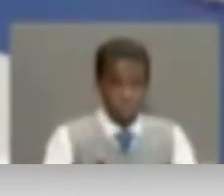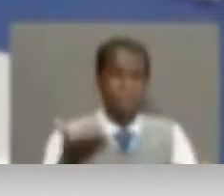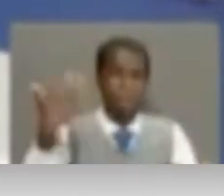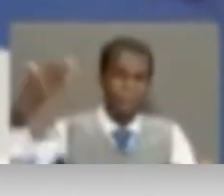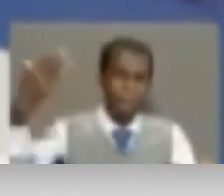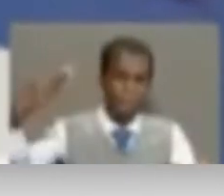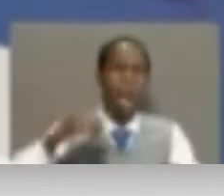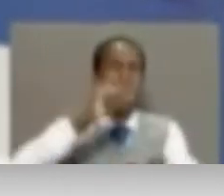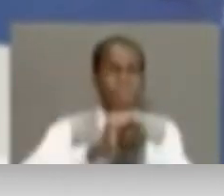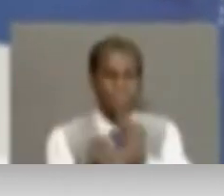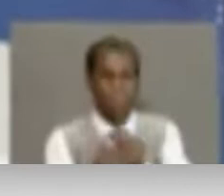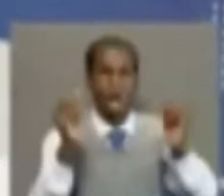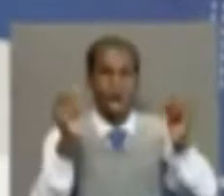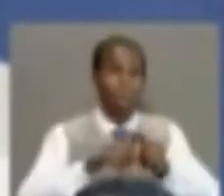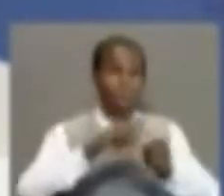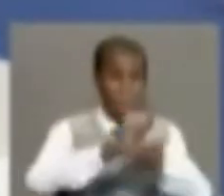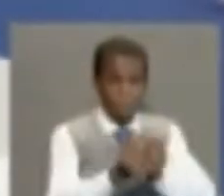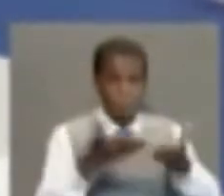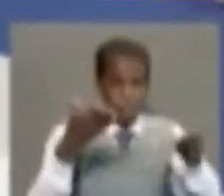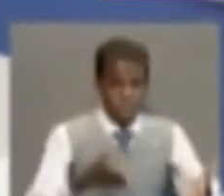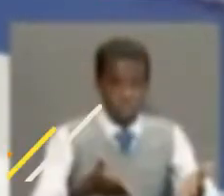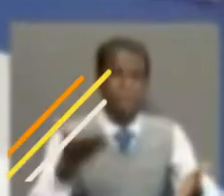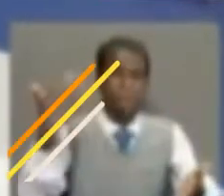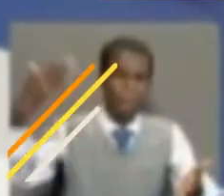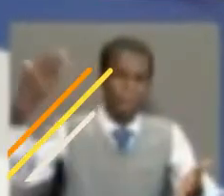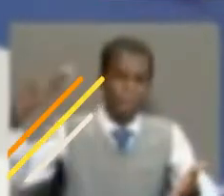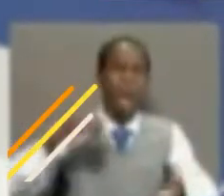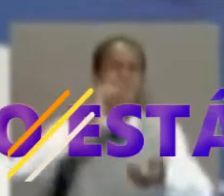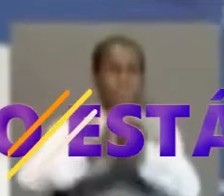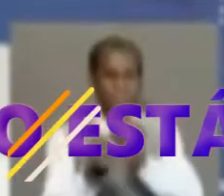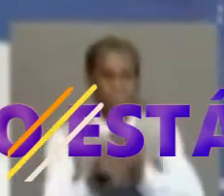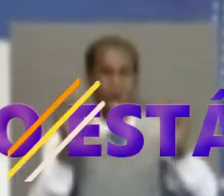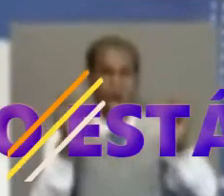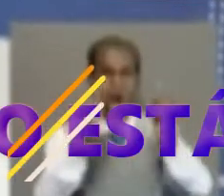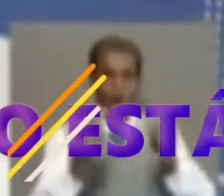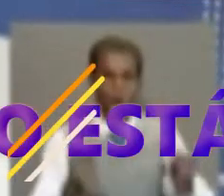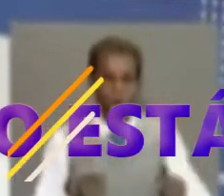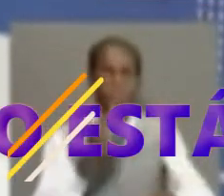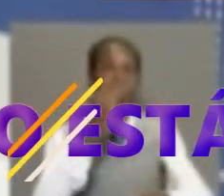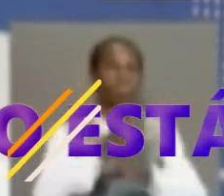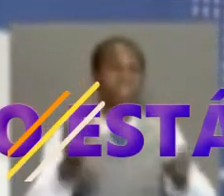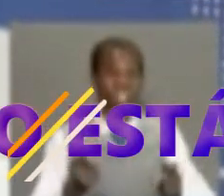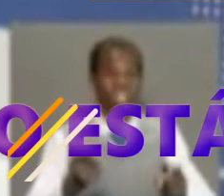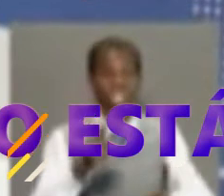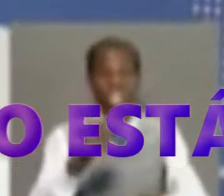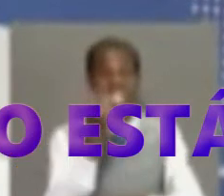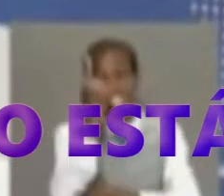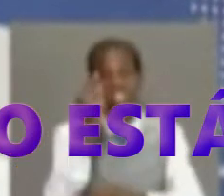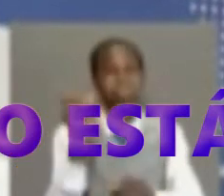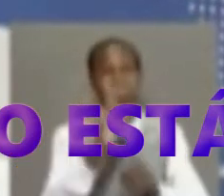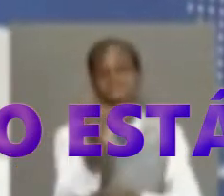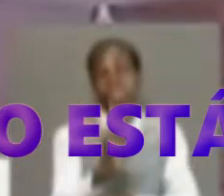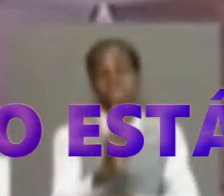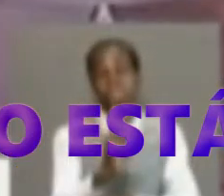percebo esse tipo de locuções que trazem. Não. Outra. Eu não percebo esse tipo de locuções que trazem. Não, vai. Qual é o